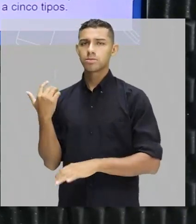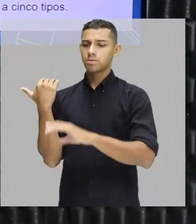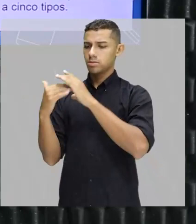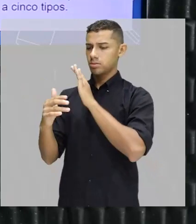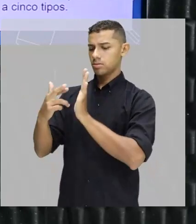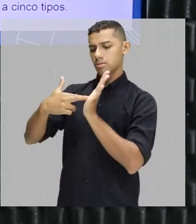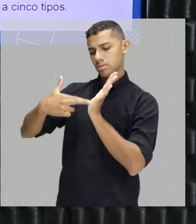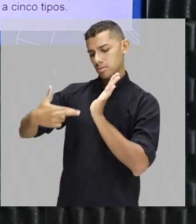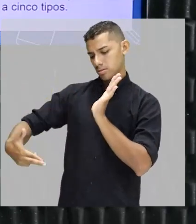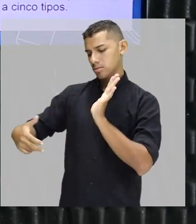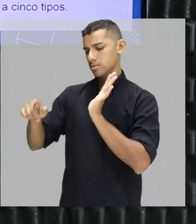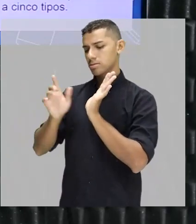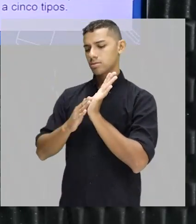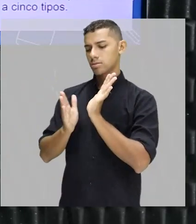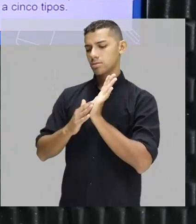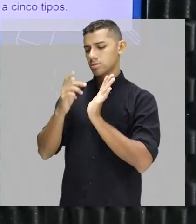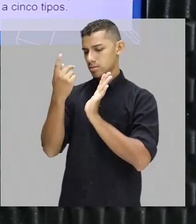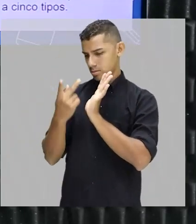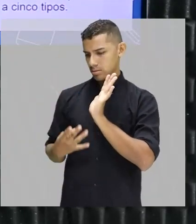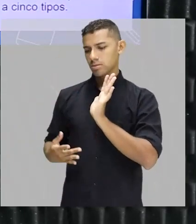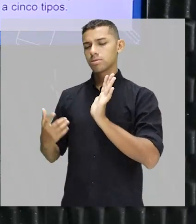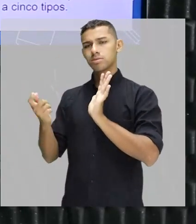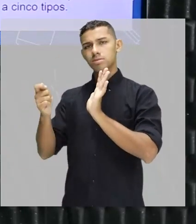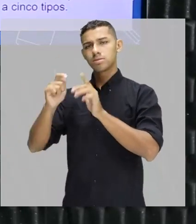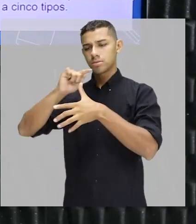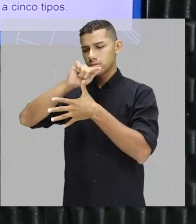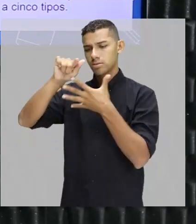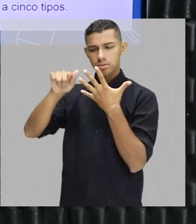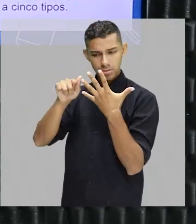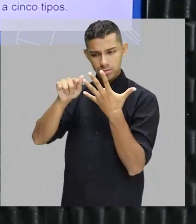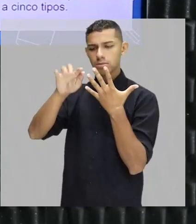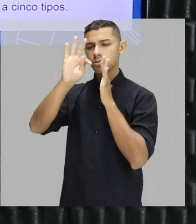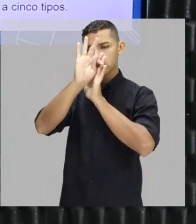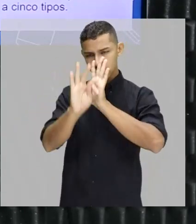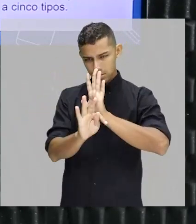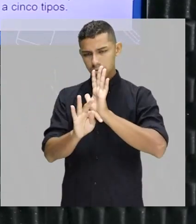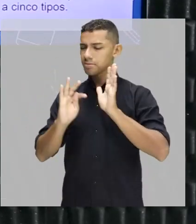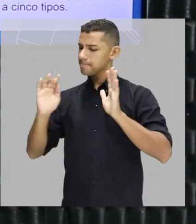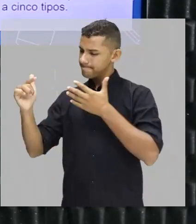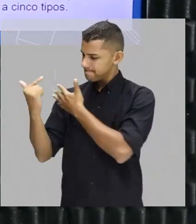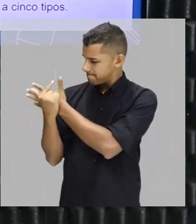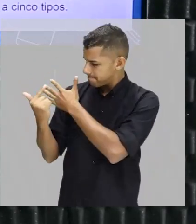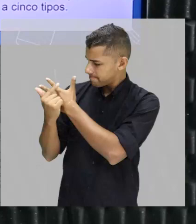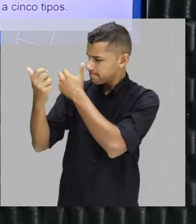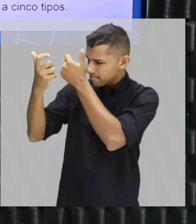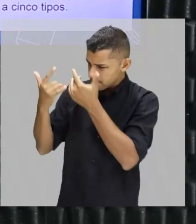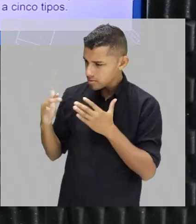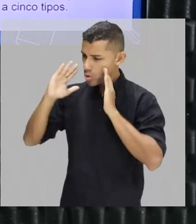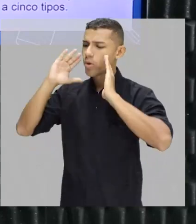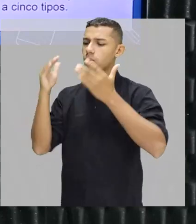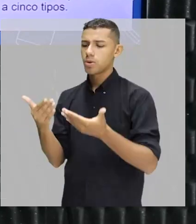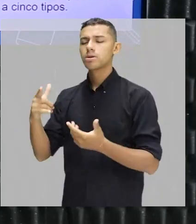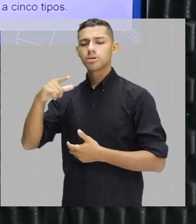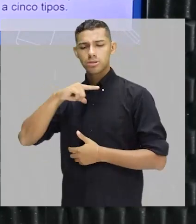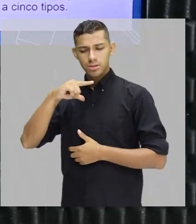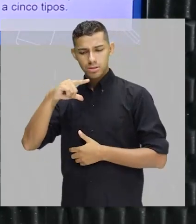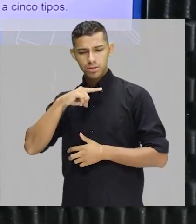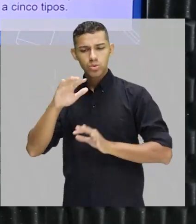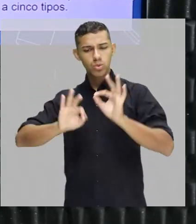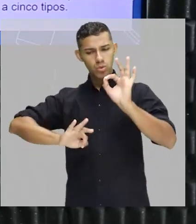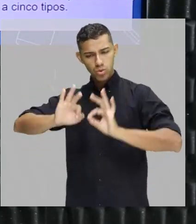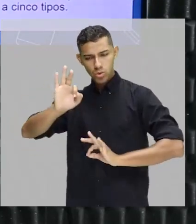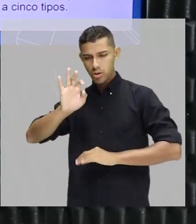uma redação. E cada gênero textual possui uma função específica, possui uma finalidade específica,